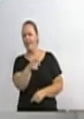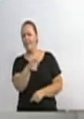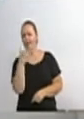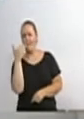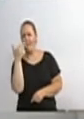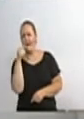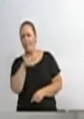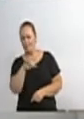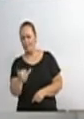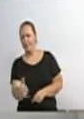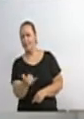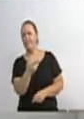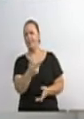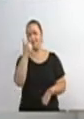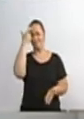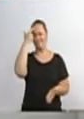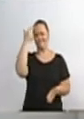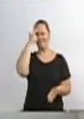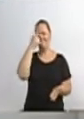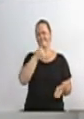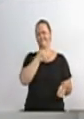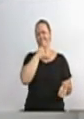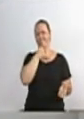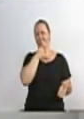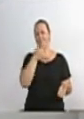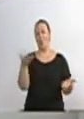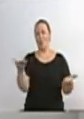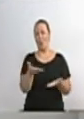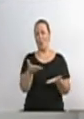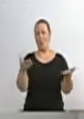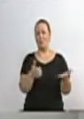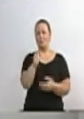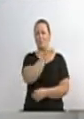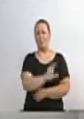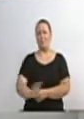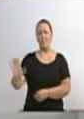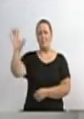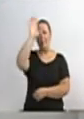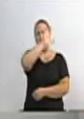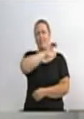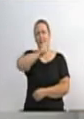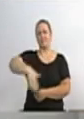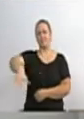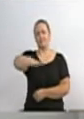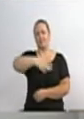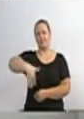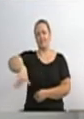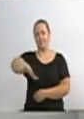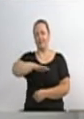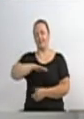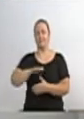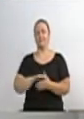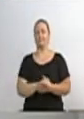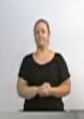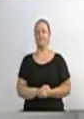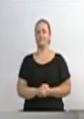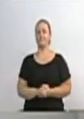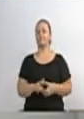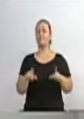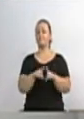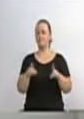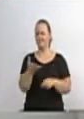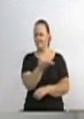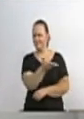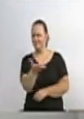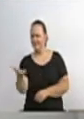desse pensamento que infelizmente atualmente toma conta da sociedade. Mas vocês nunca beberam